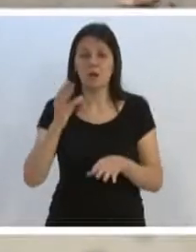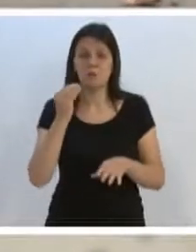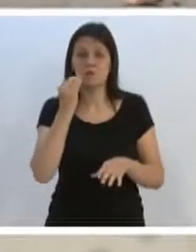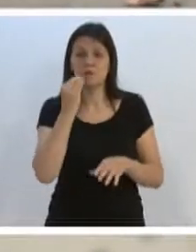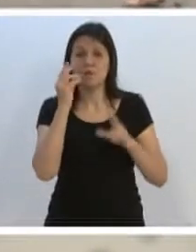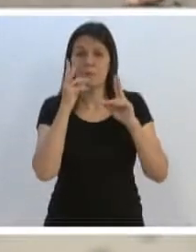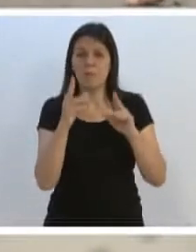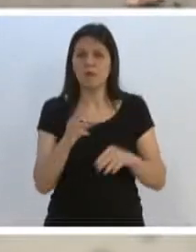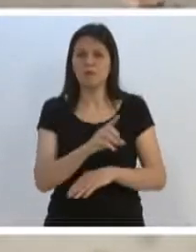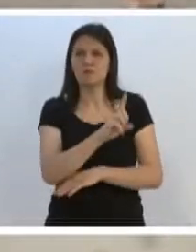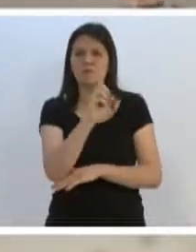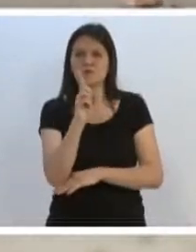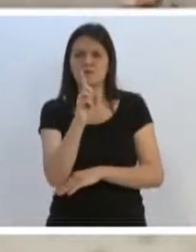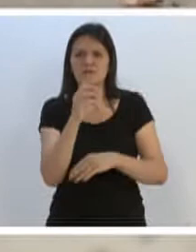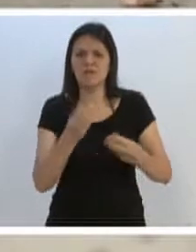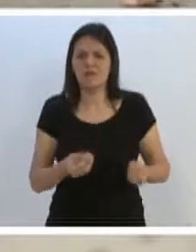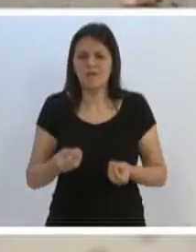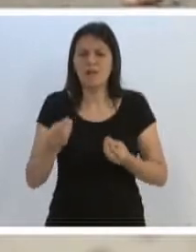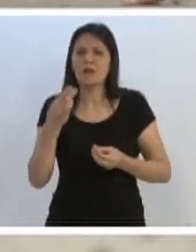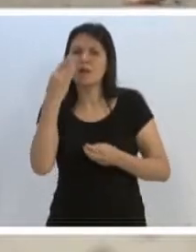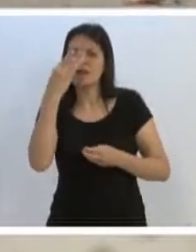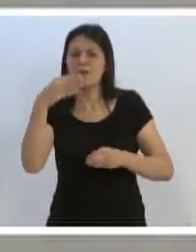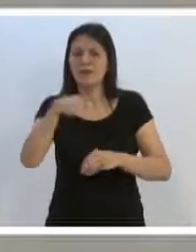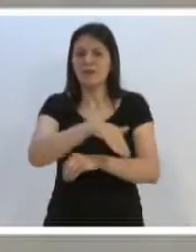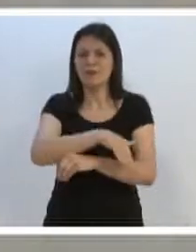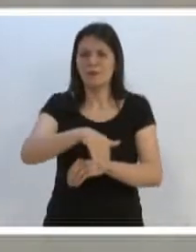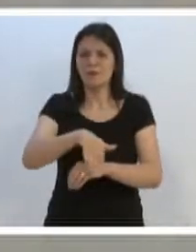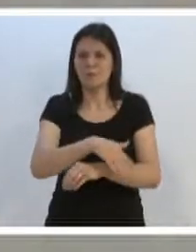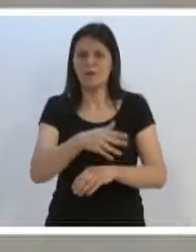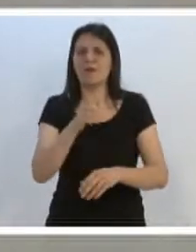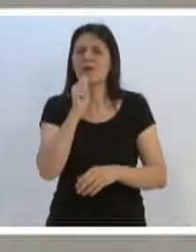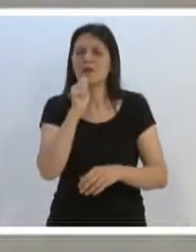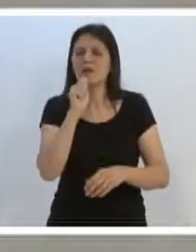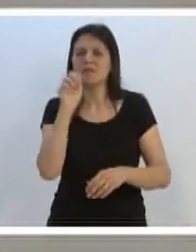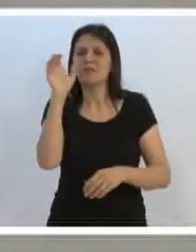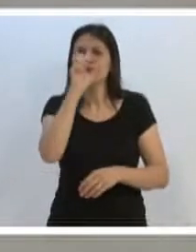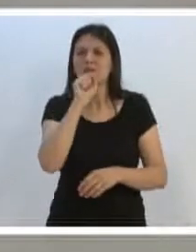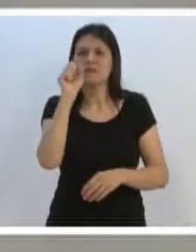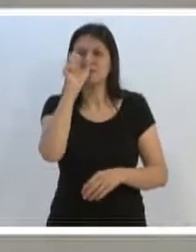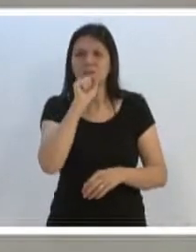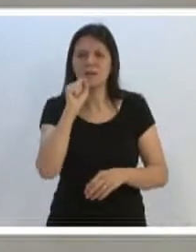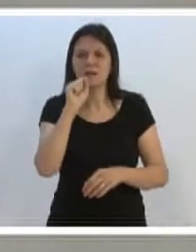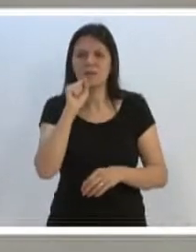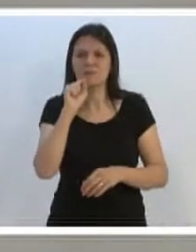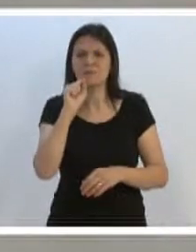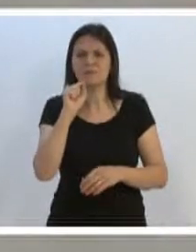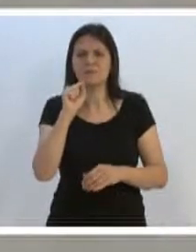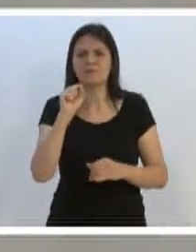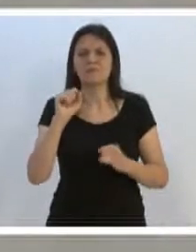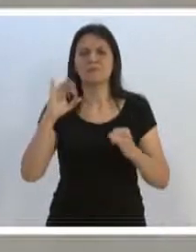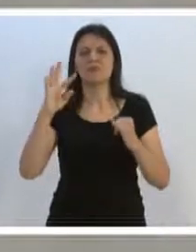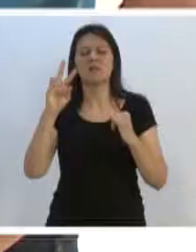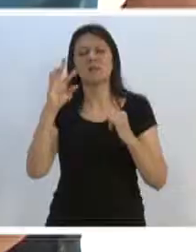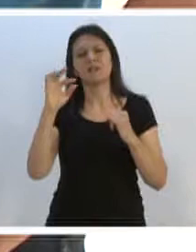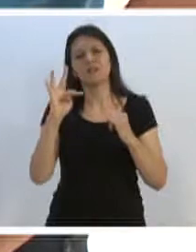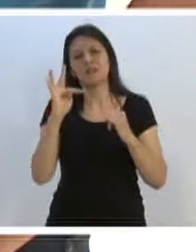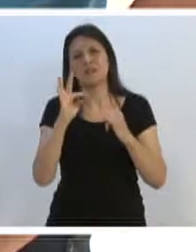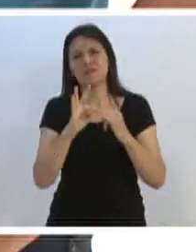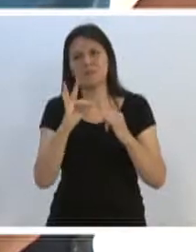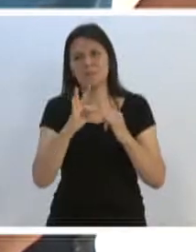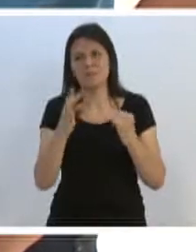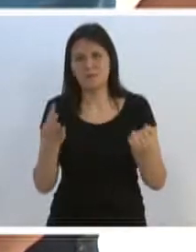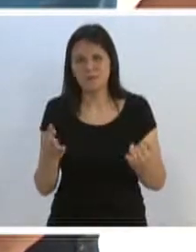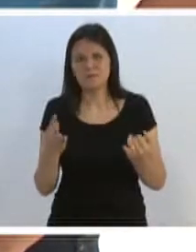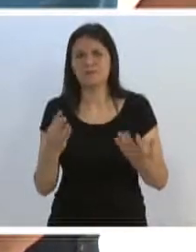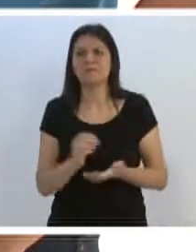dia entrega de 3 ruas, ainda também no sábado, na Itopavazinha, João José Ferreira,